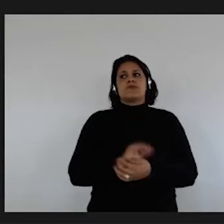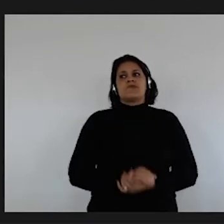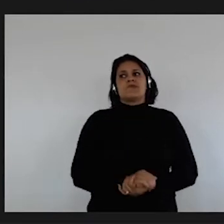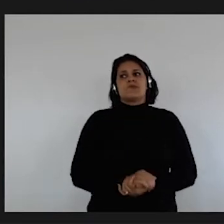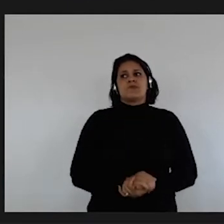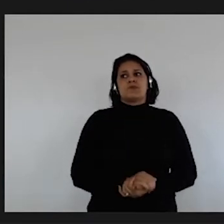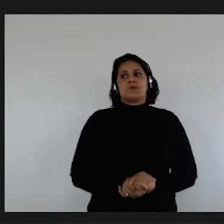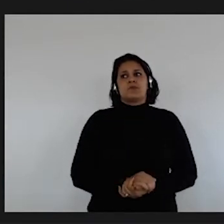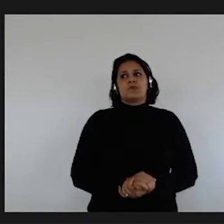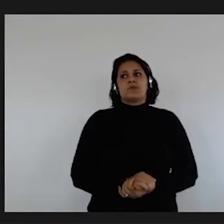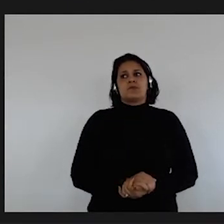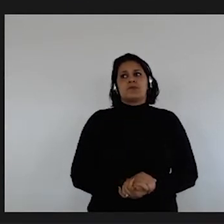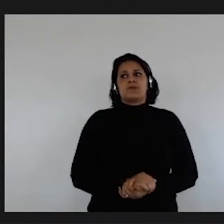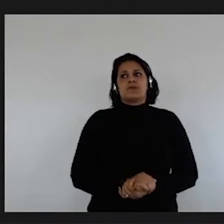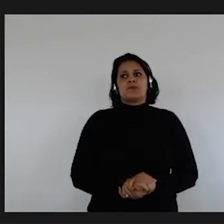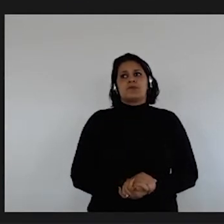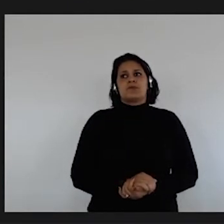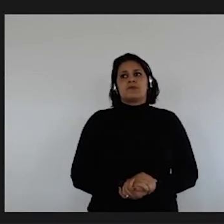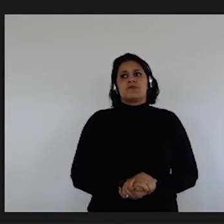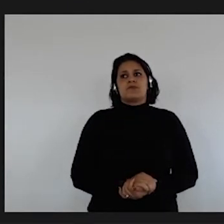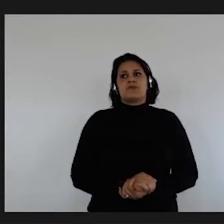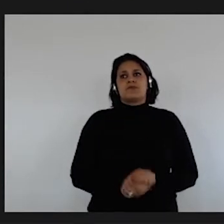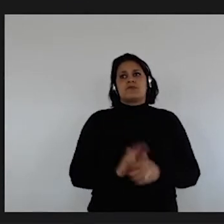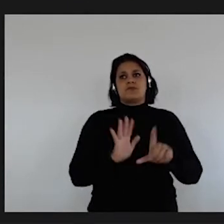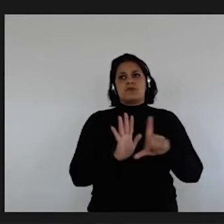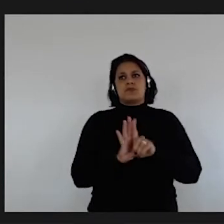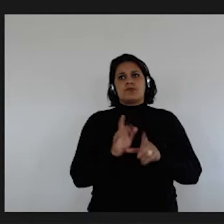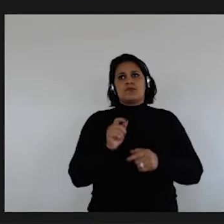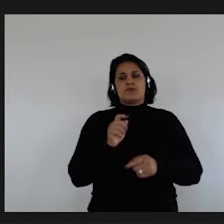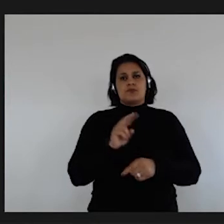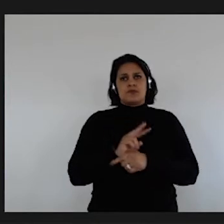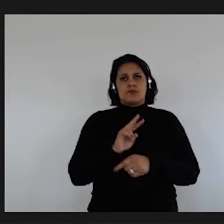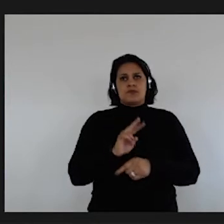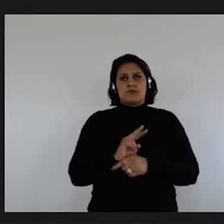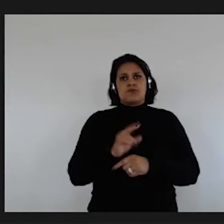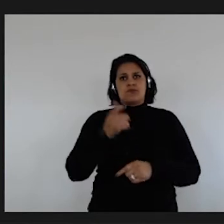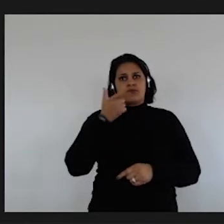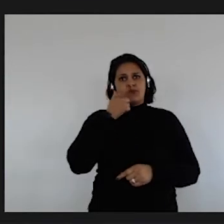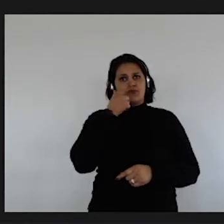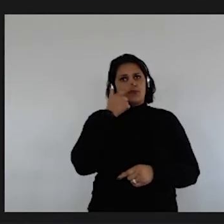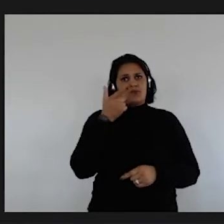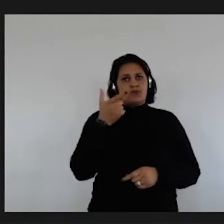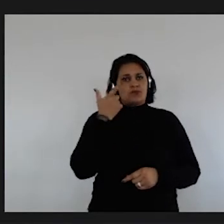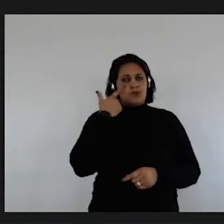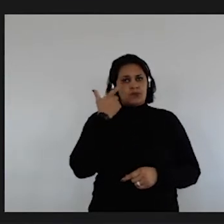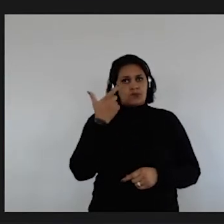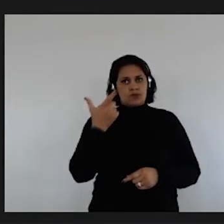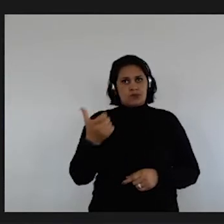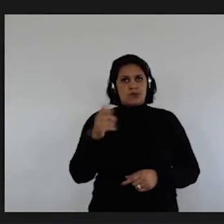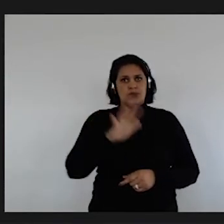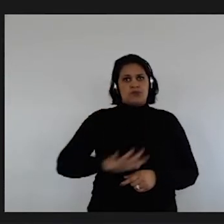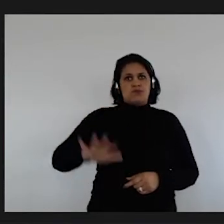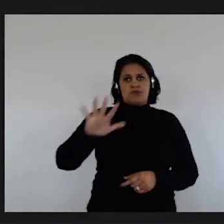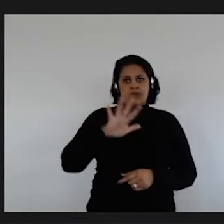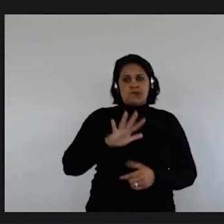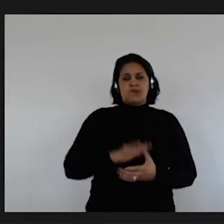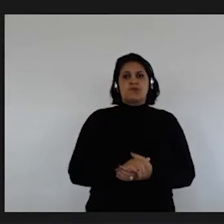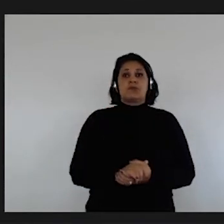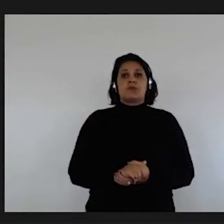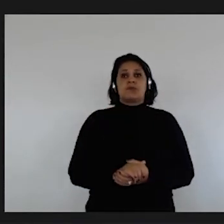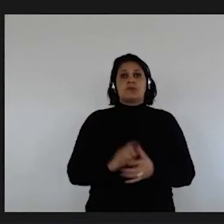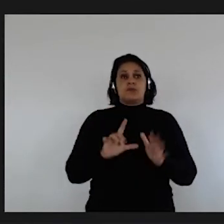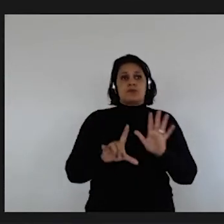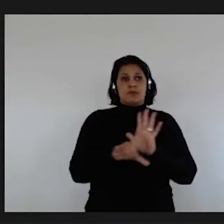que a lei tutela em razão do que representa como interesse nacional. A economia nacional exige que o segmento agronegócio